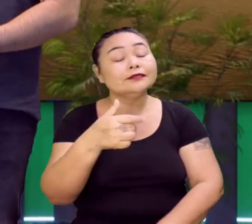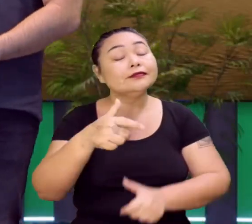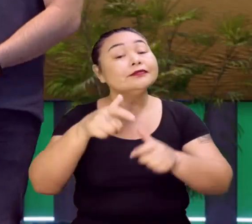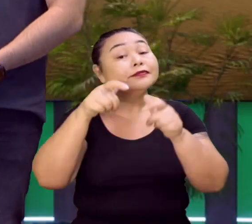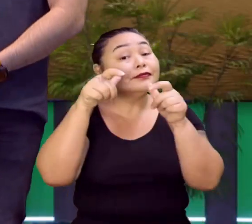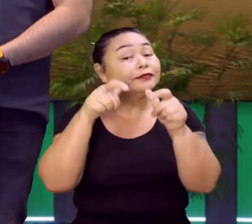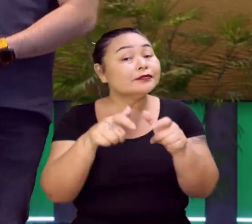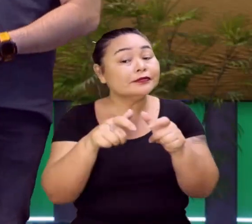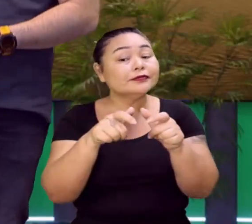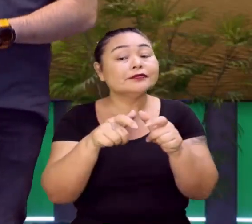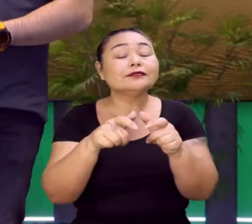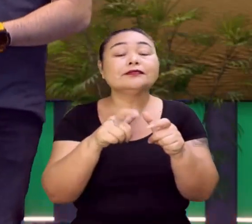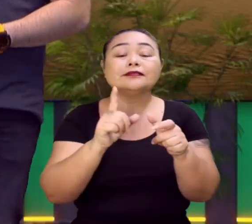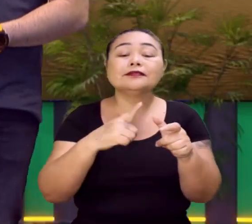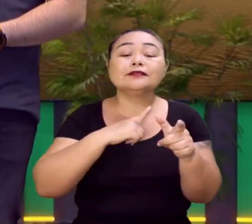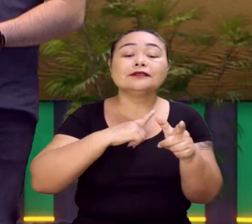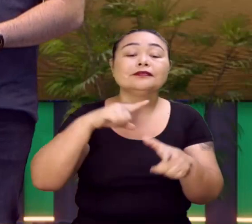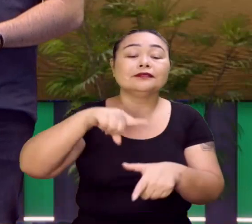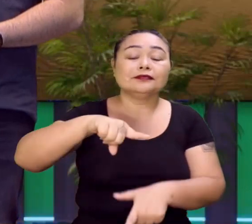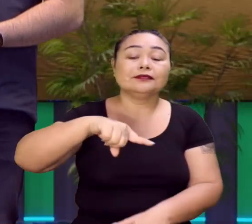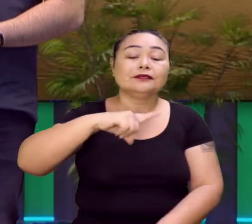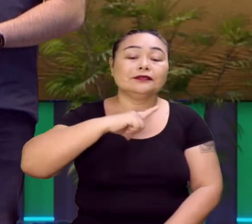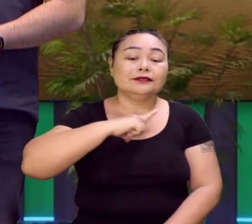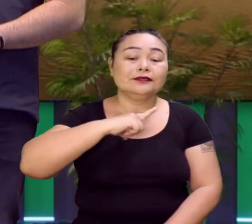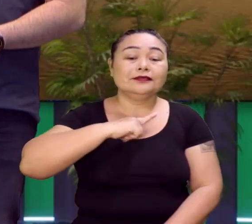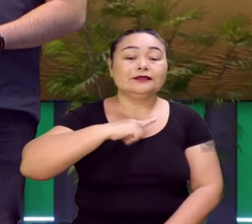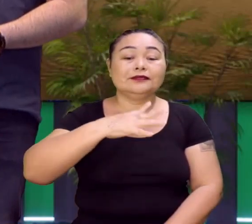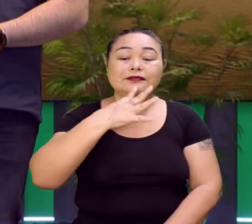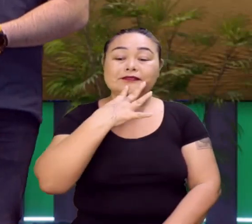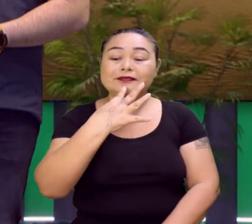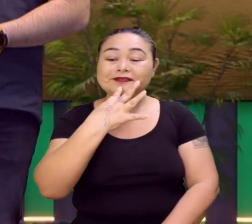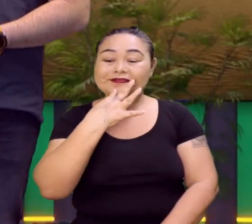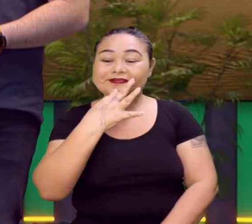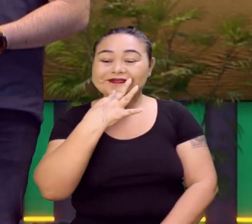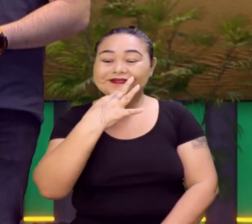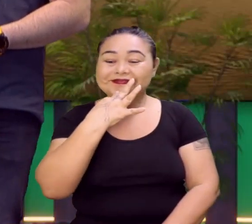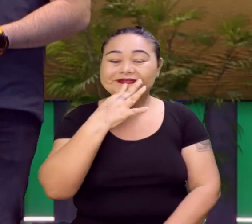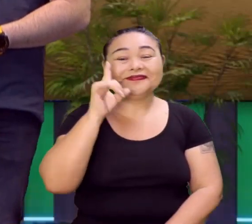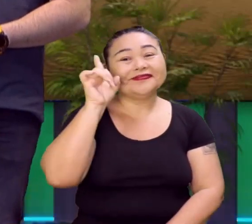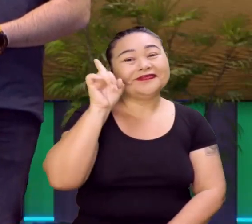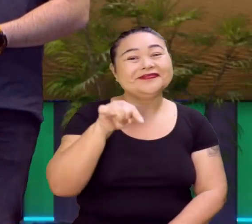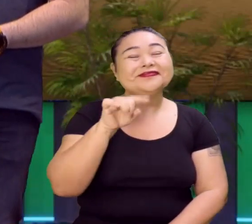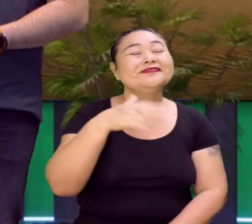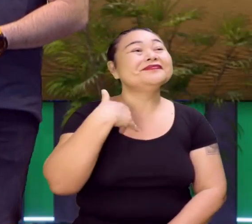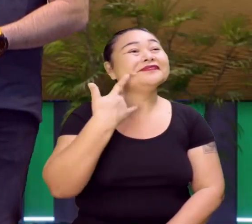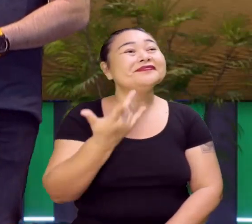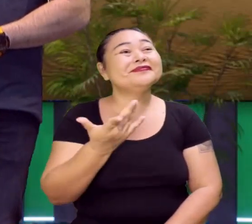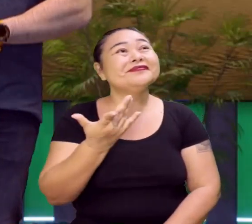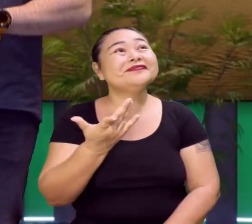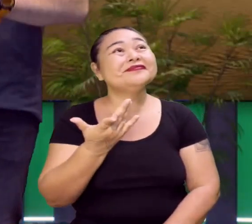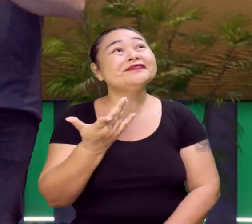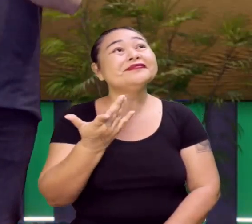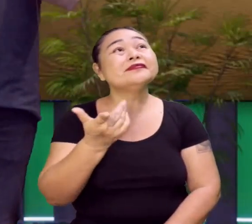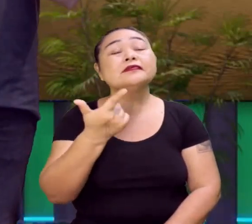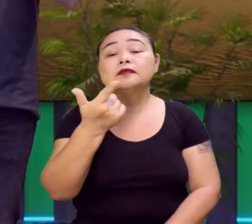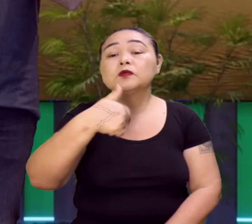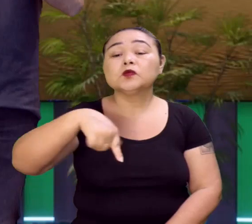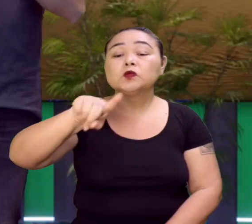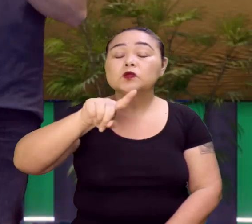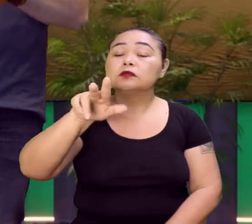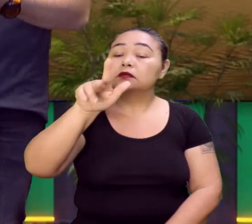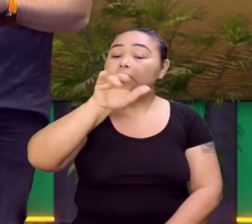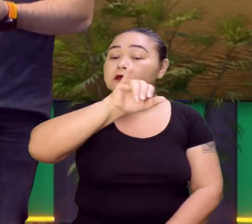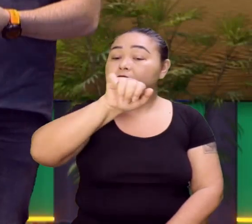nosso lugar. Nosso É lugar. aqui que a gente tem que conhecer. Exatamente. Não é isso, Rogério? Exatamente. Ó. Deixei o professor Jorge